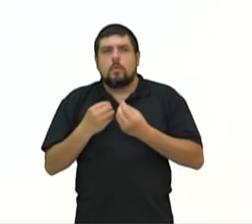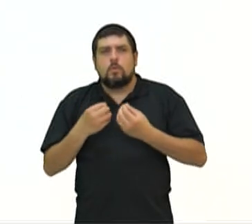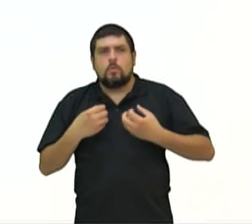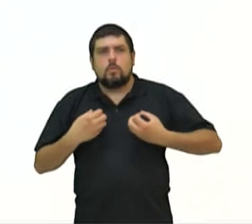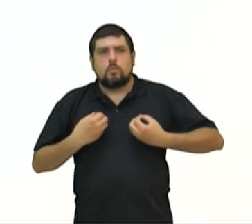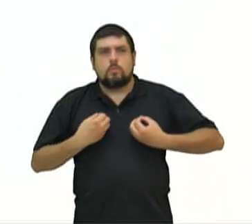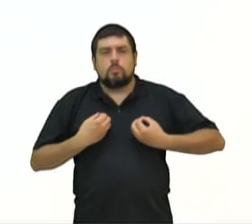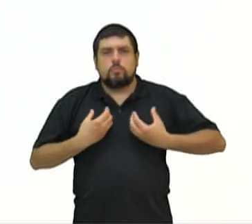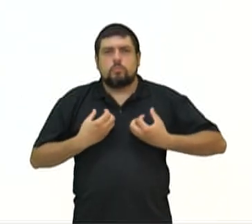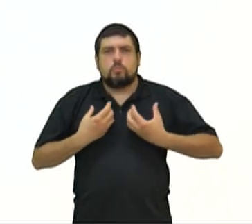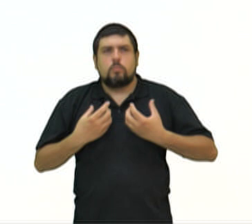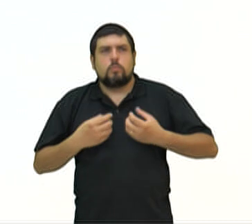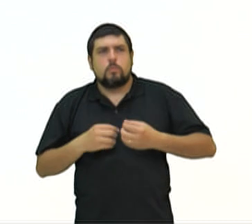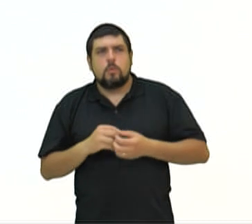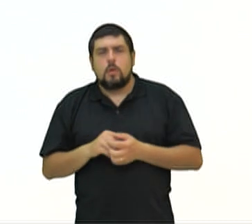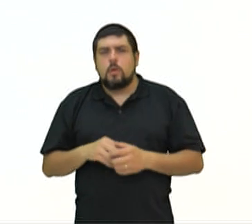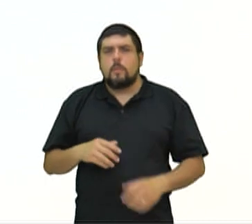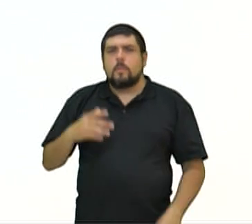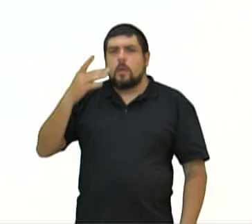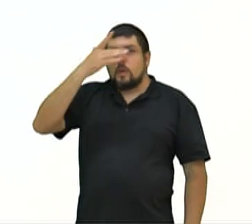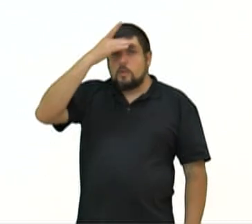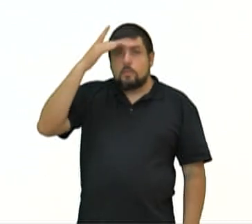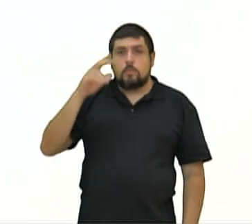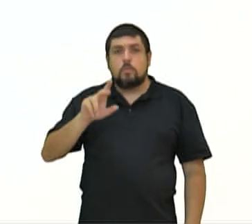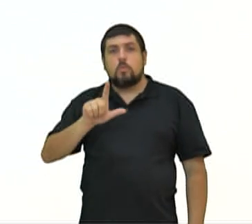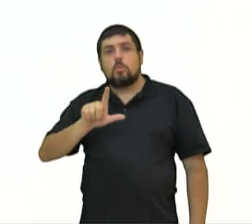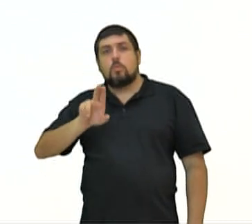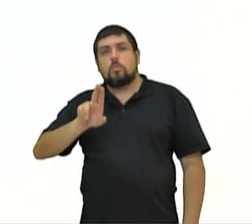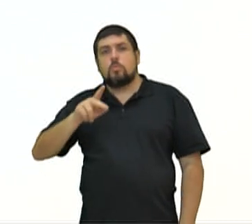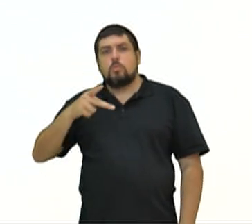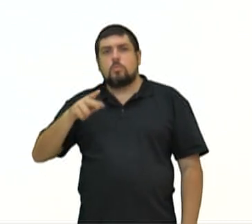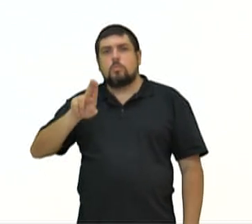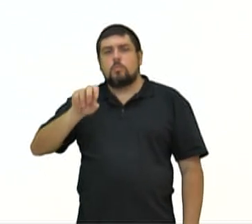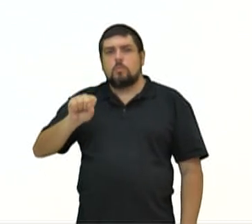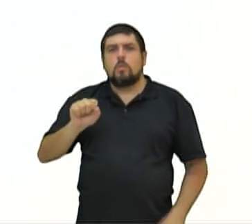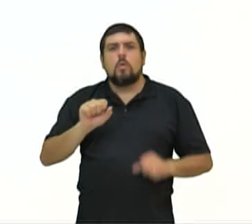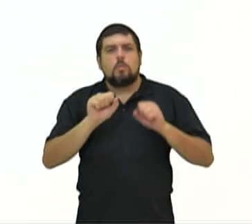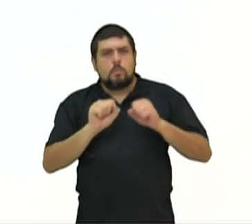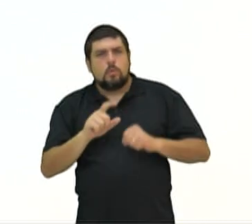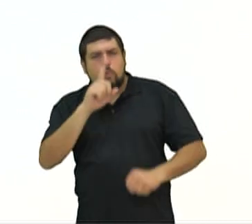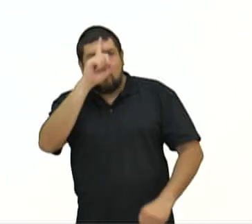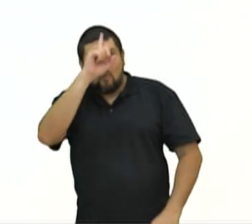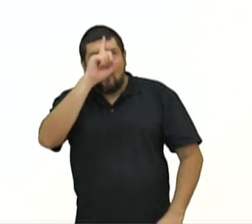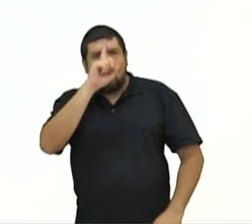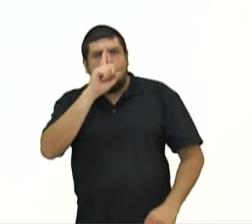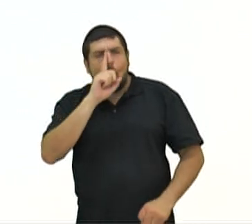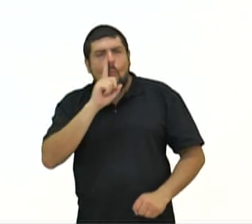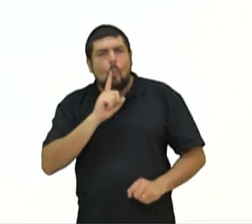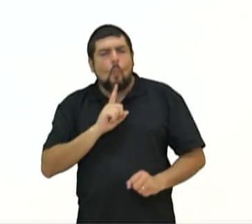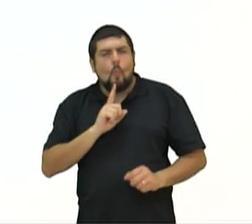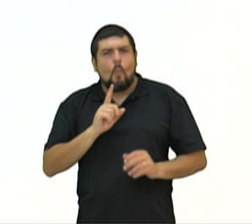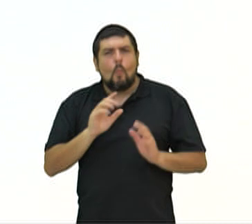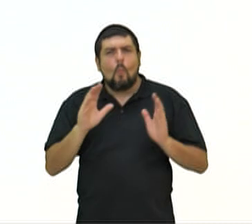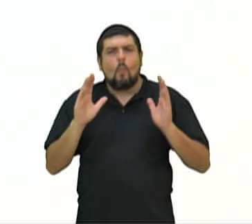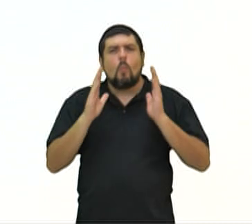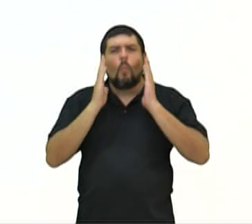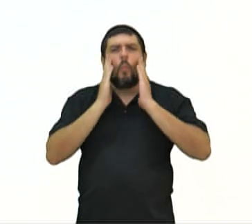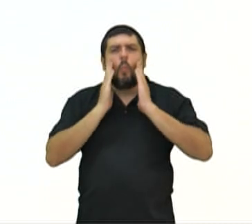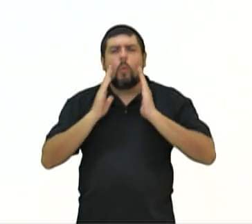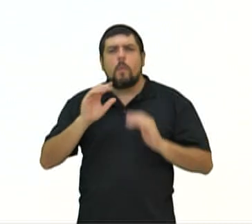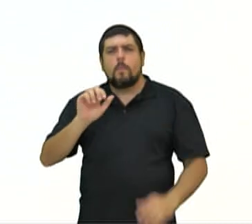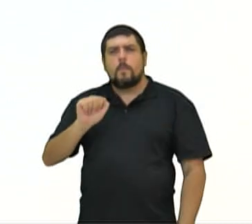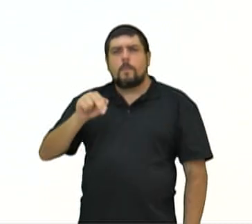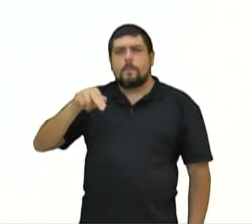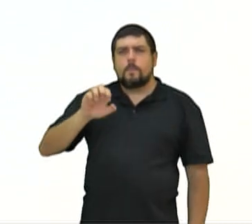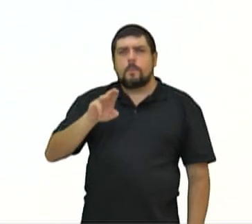Bem avermelhada. A pessoa com lúpus pode desenvolver anemia, ela pode ter dores articulares, né? Como eu